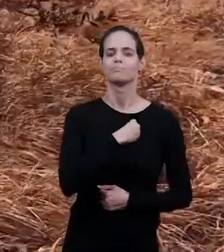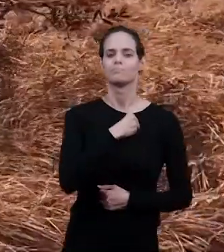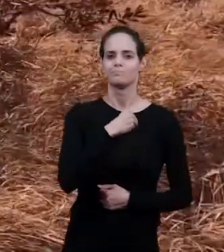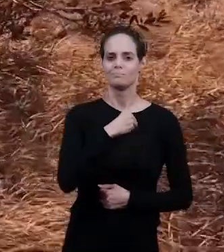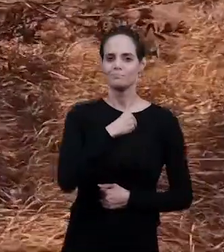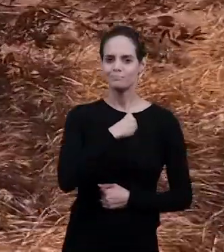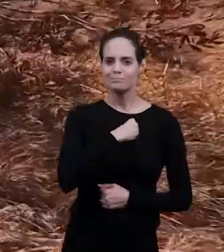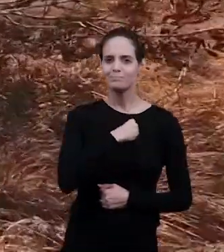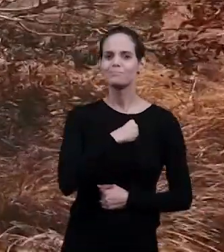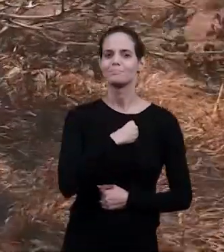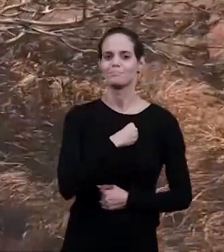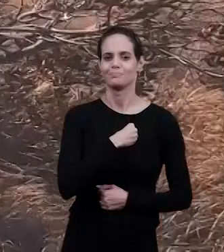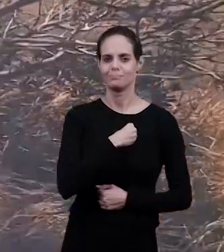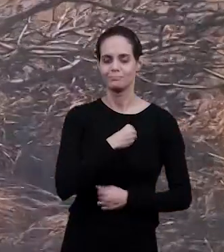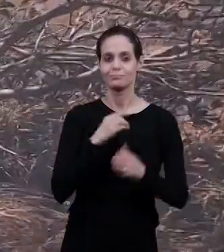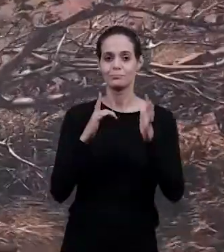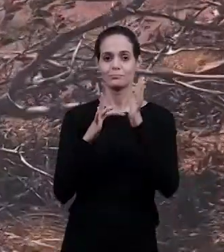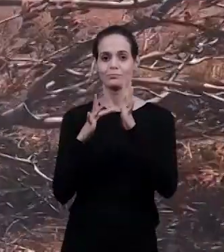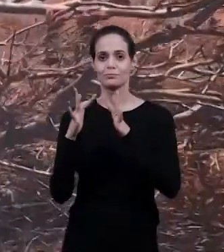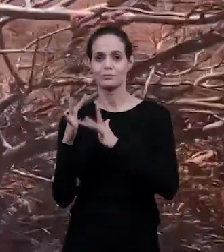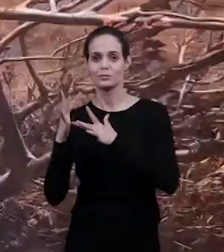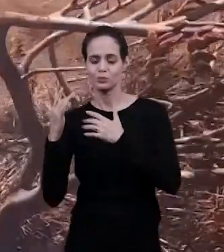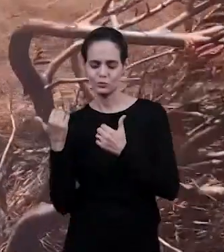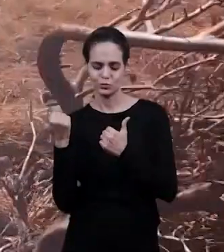pecados foram